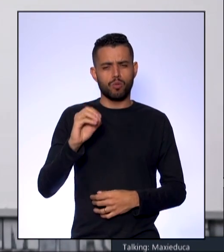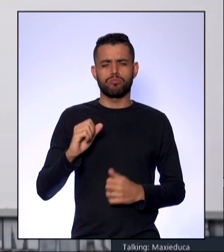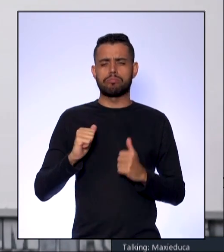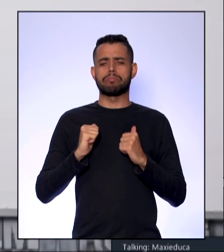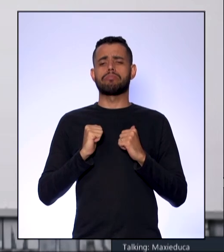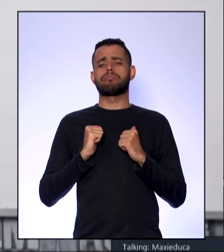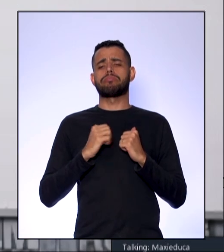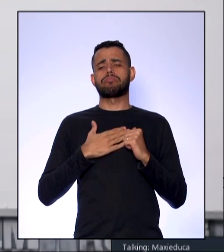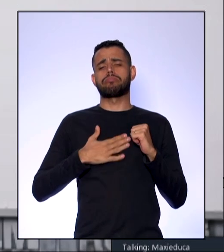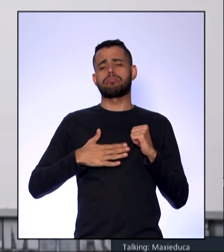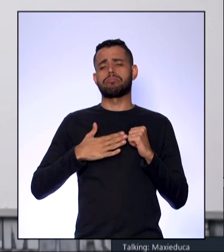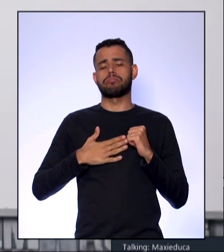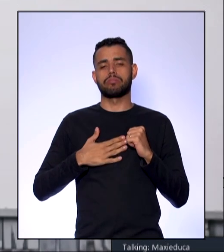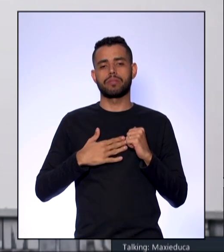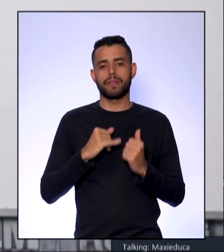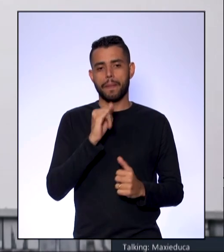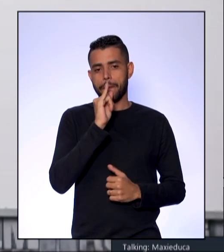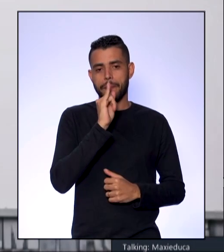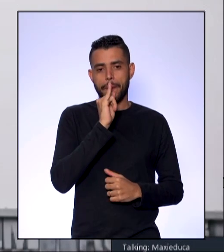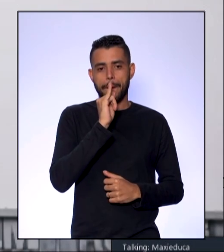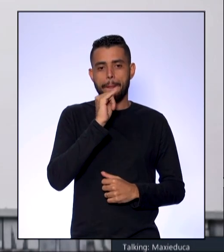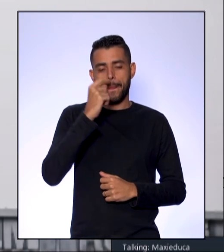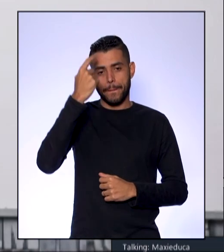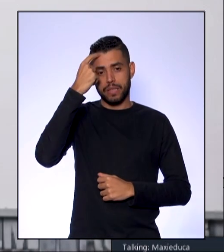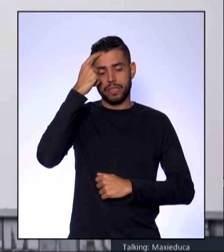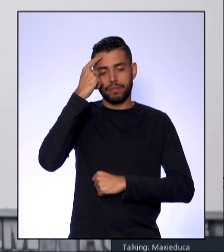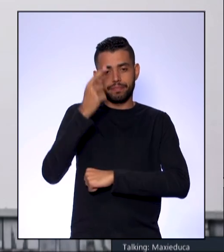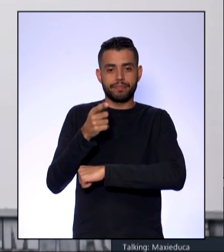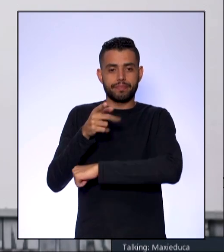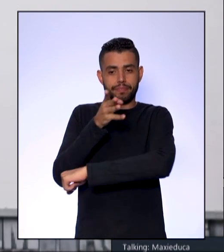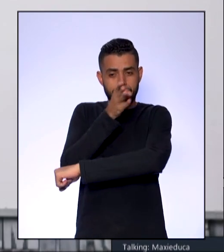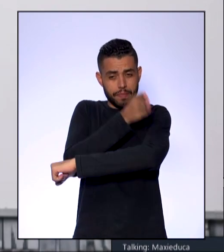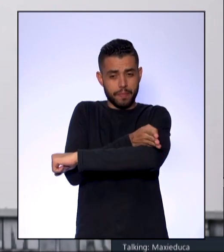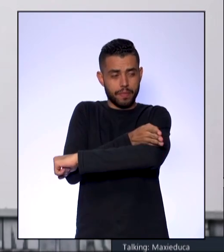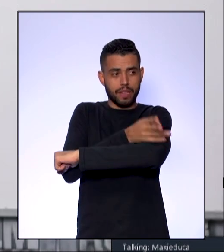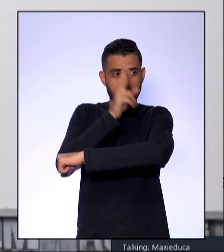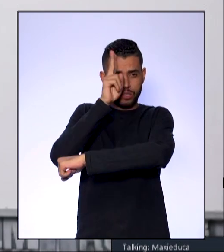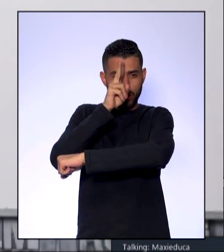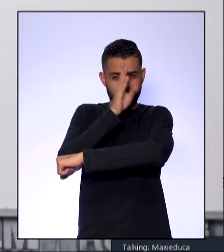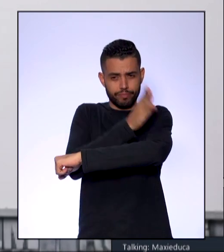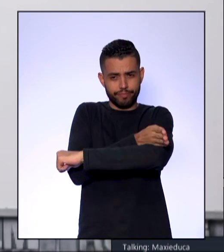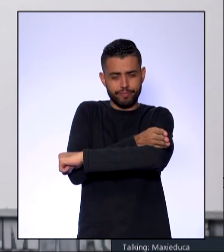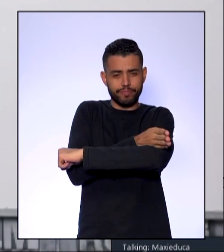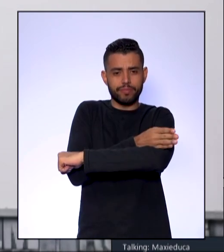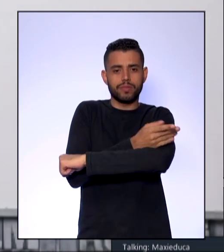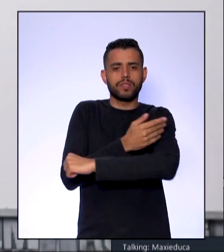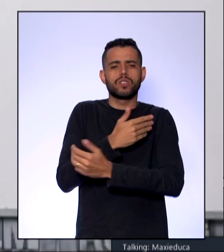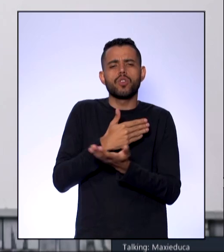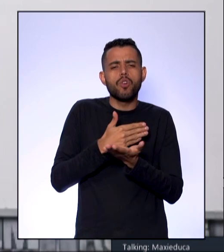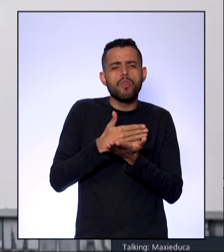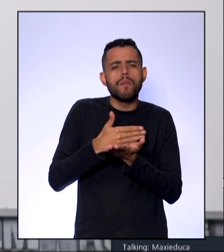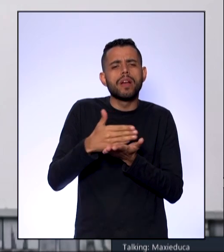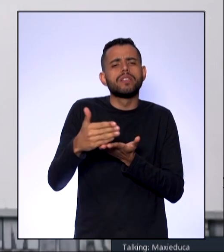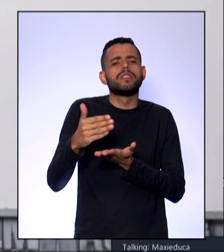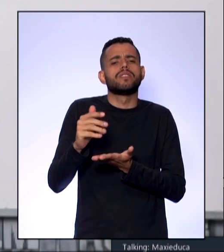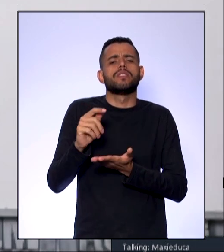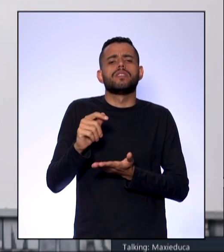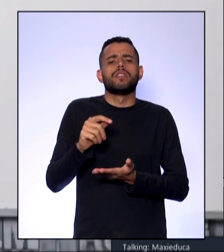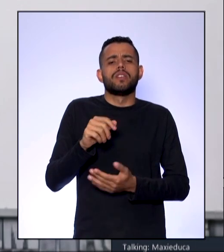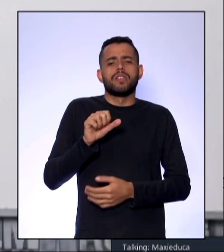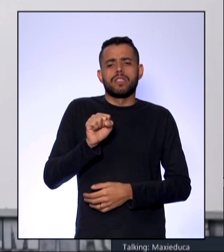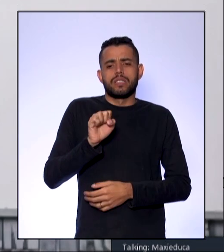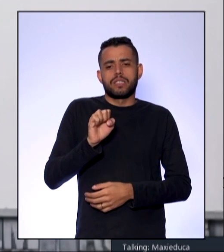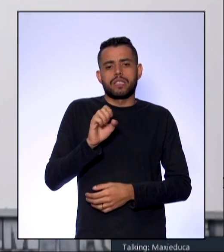sedentarismo? Quando nós pensamos em pré-história, a fase em que eu entro no sedentarismo, eu